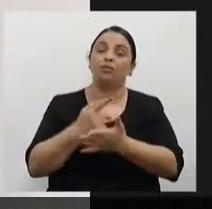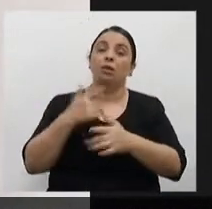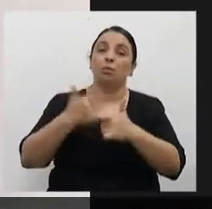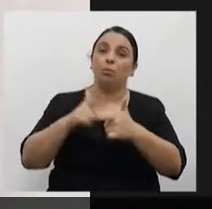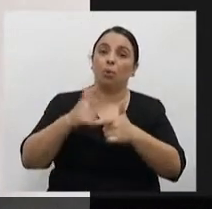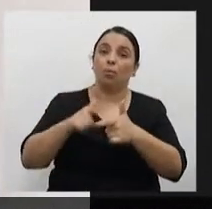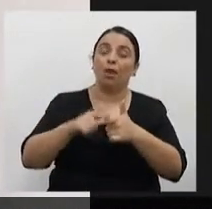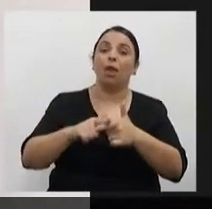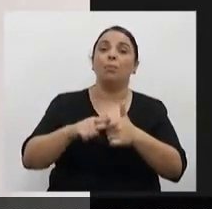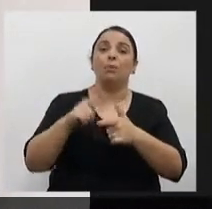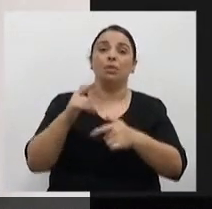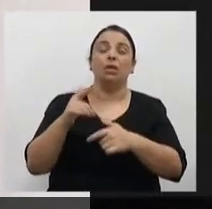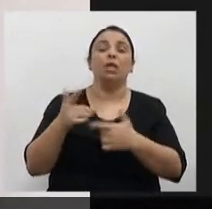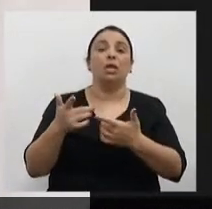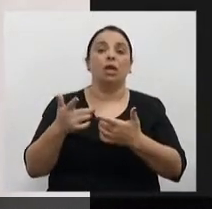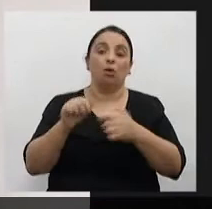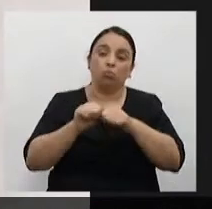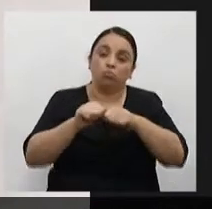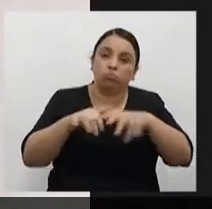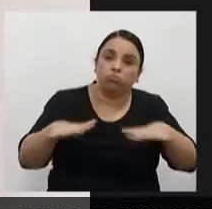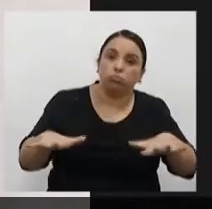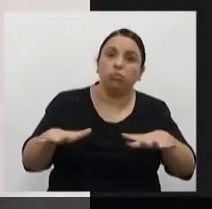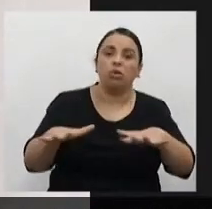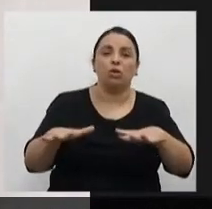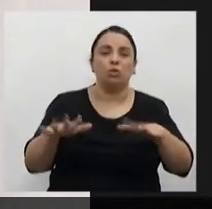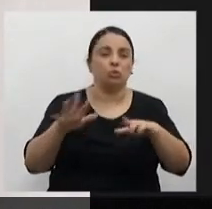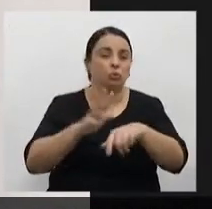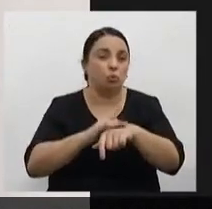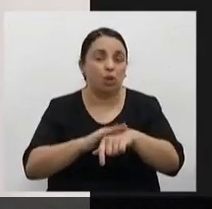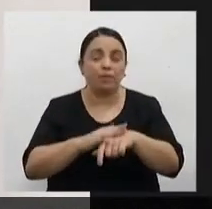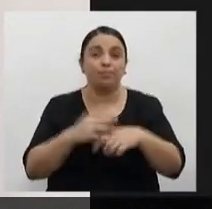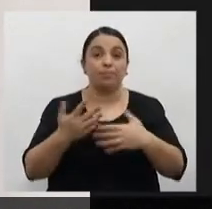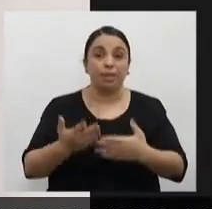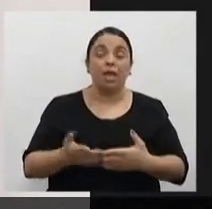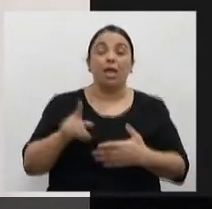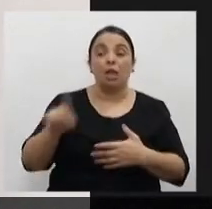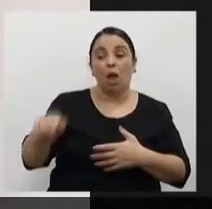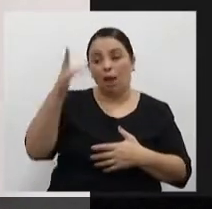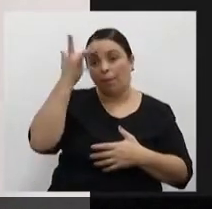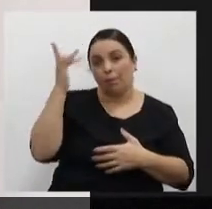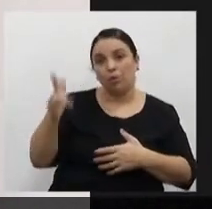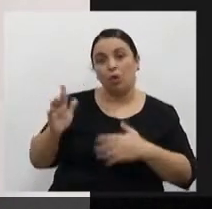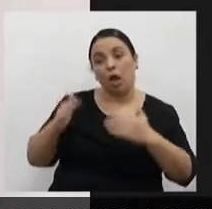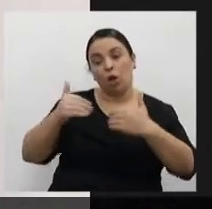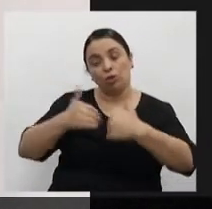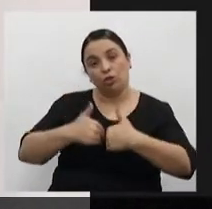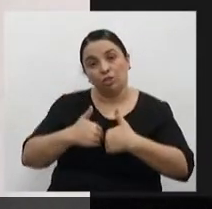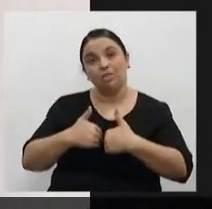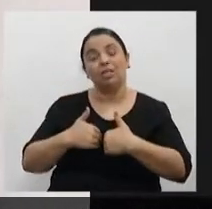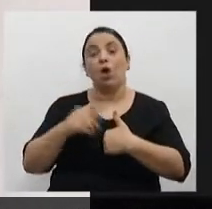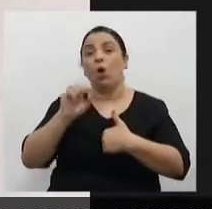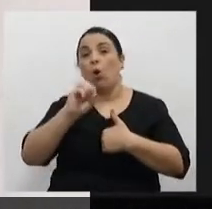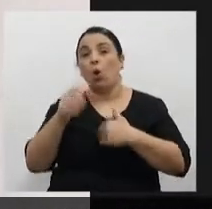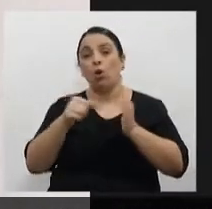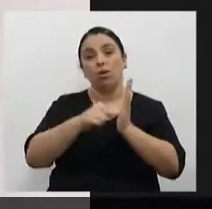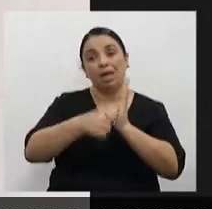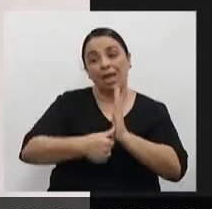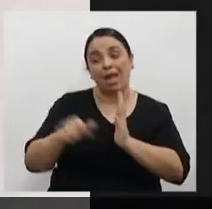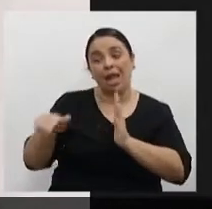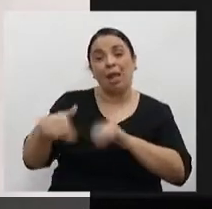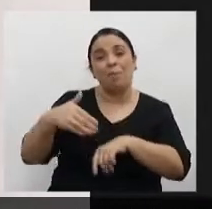científicos comprovam que pessoas autistas e com síndrome de Down têm 10 vezes mais risco de morrer por